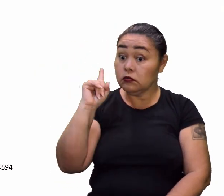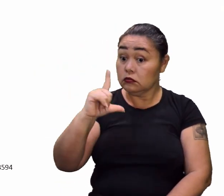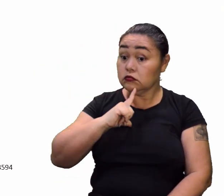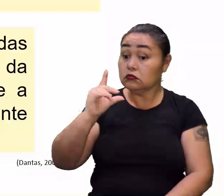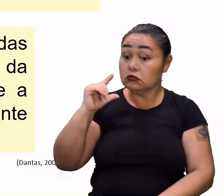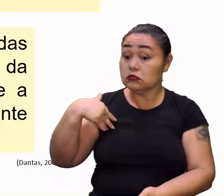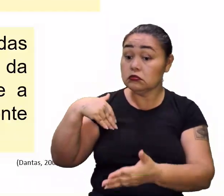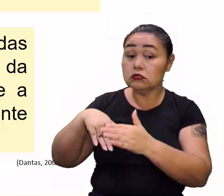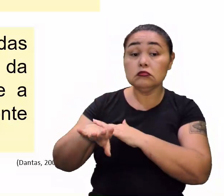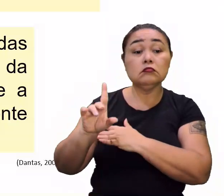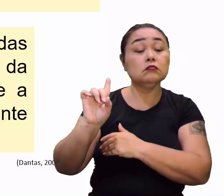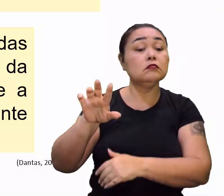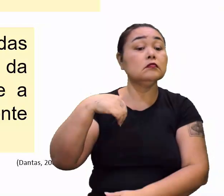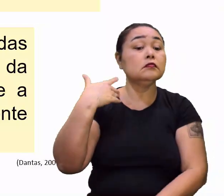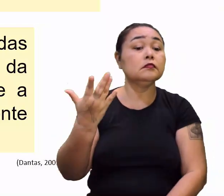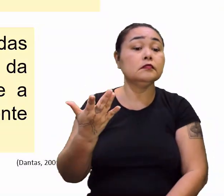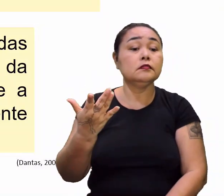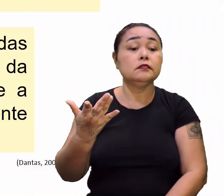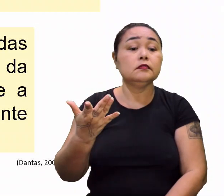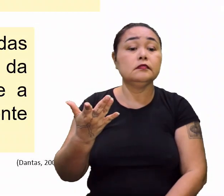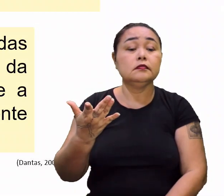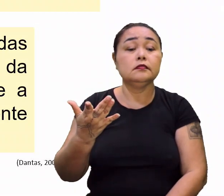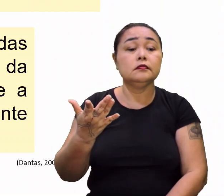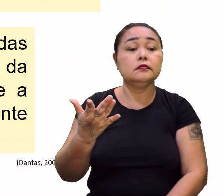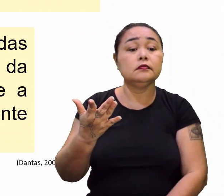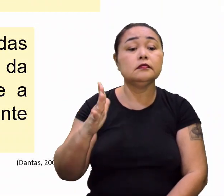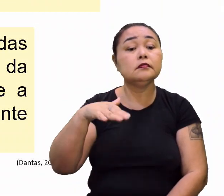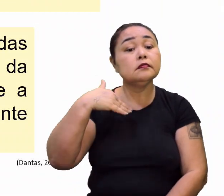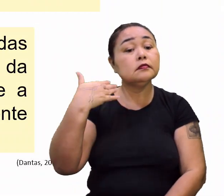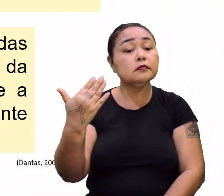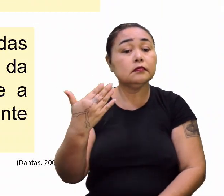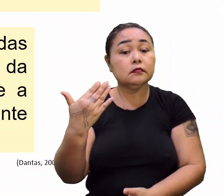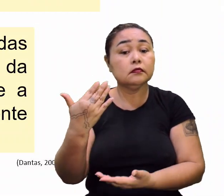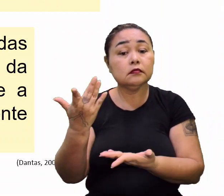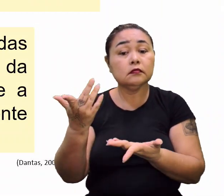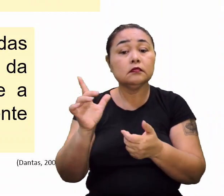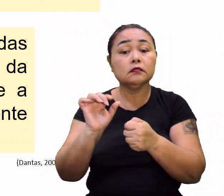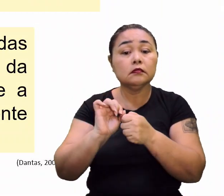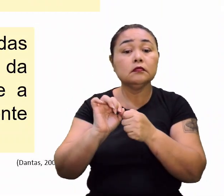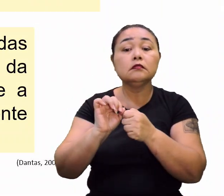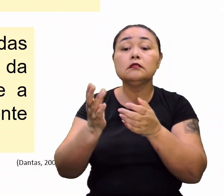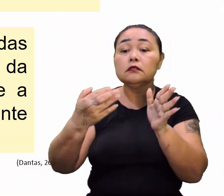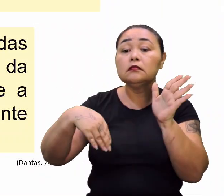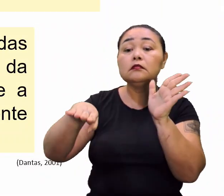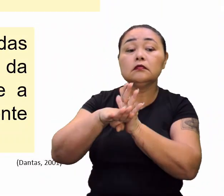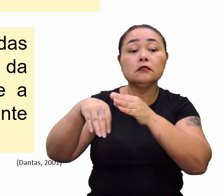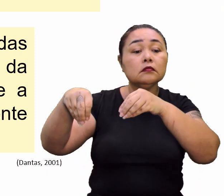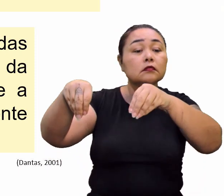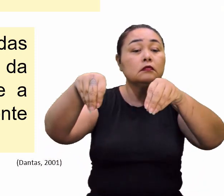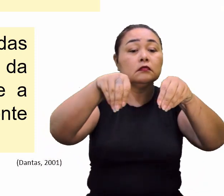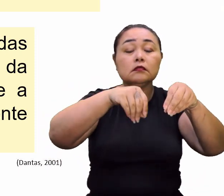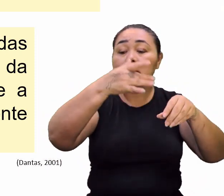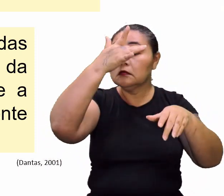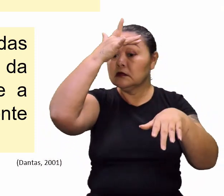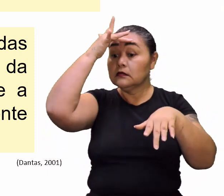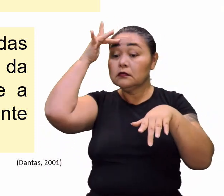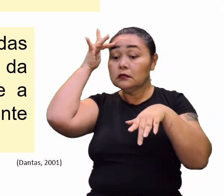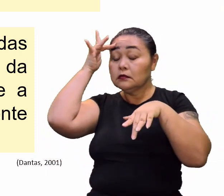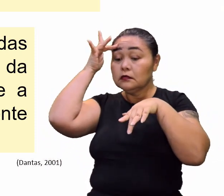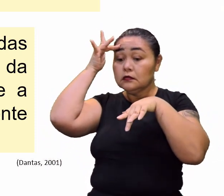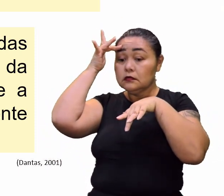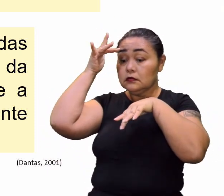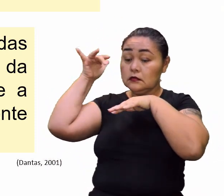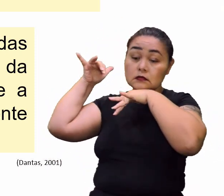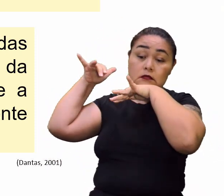né? Pois é. Beleza. Então, ao lado desse fluxo, também chegaram ao território